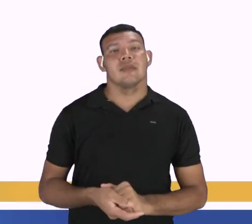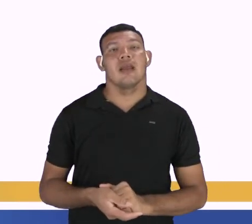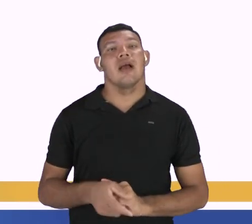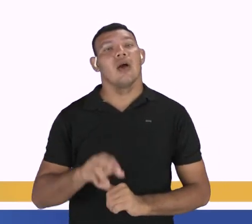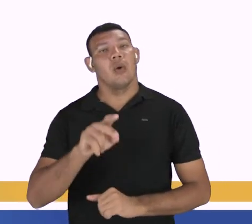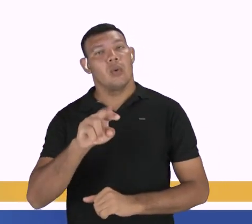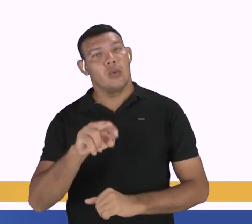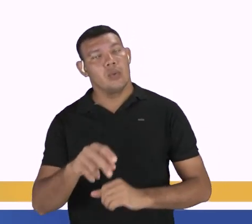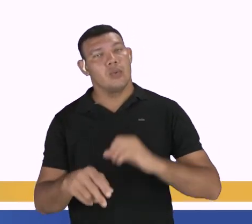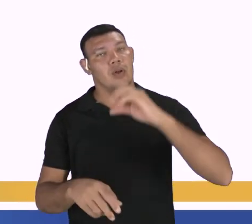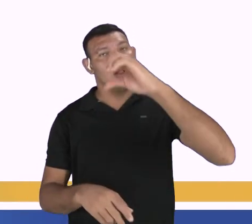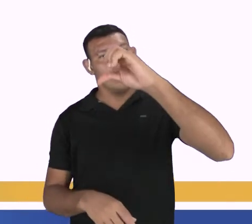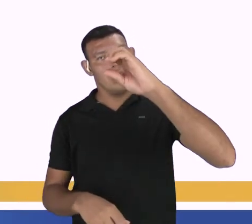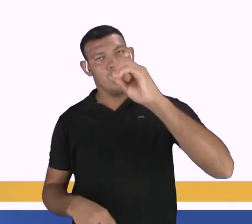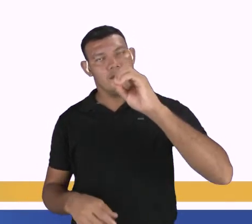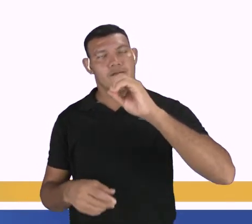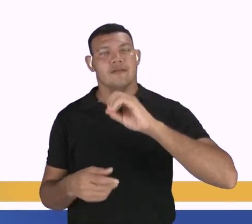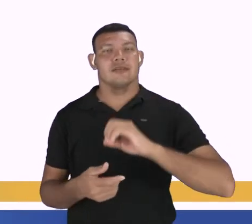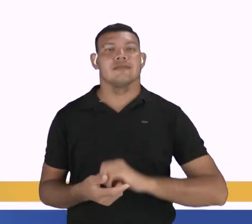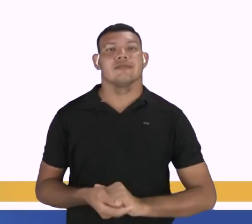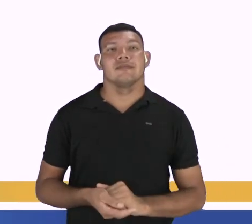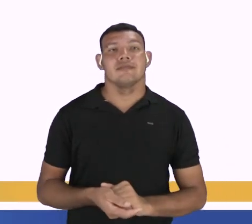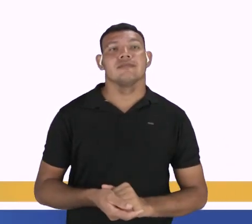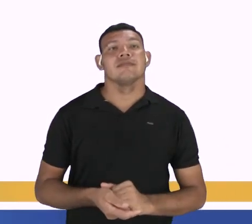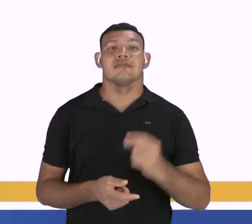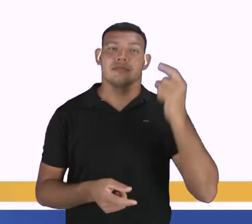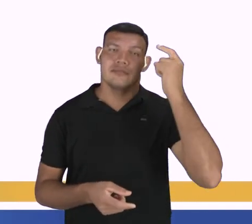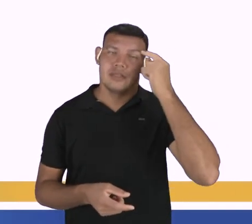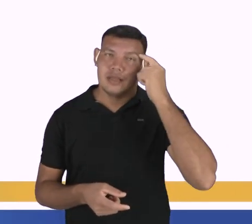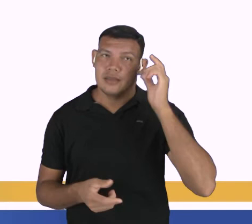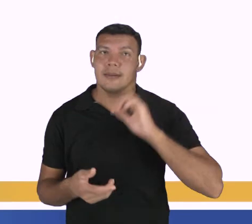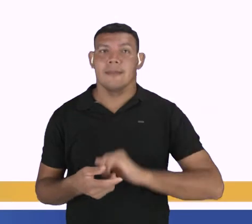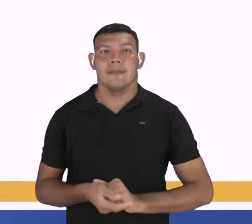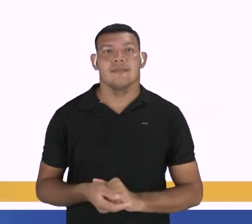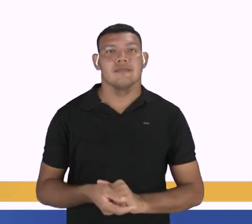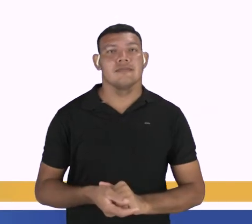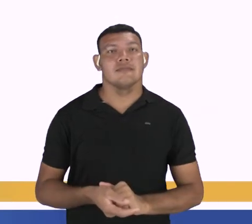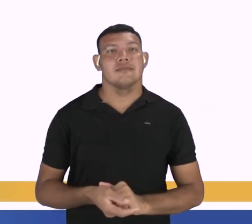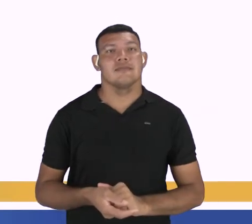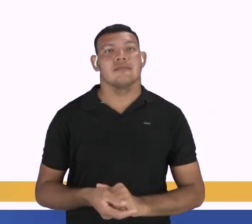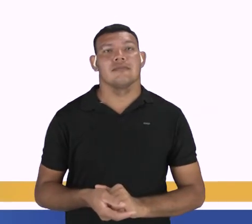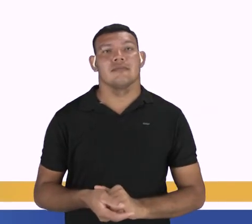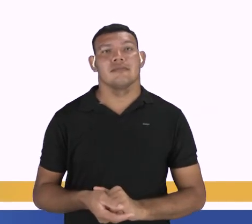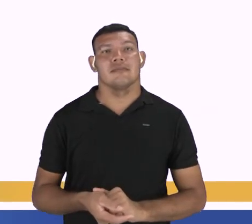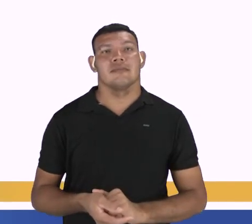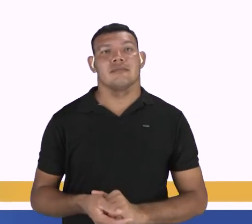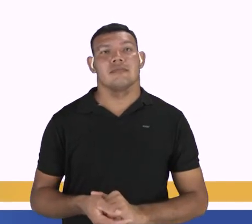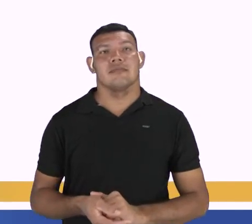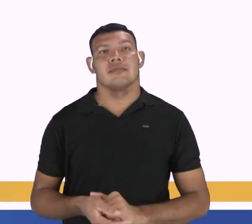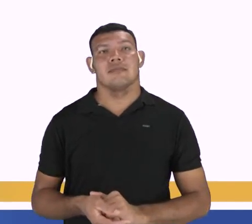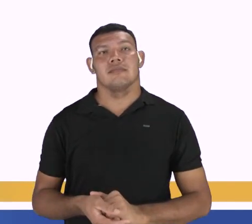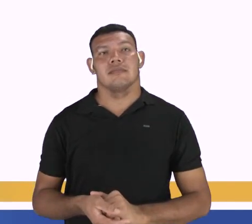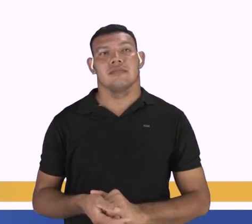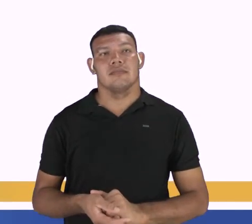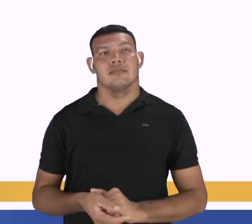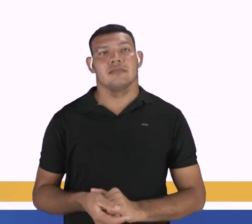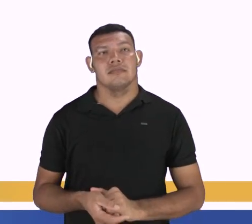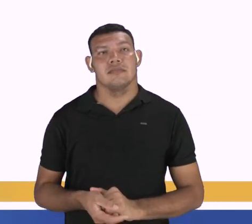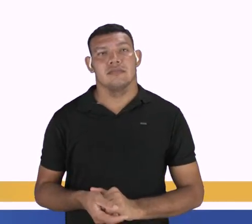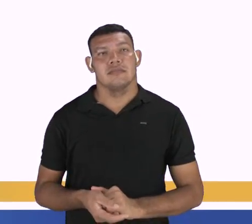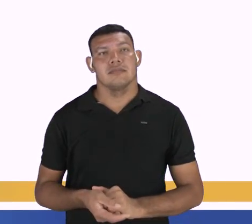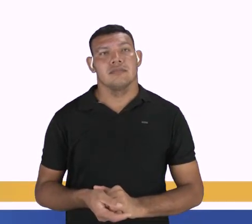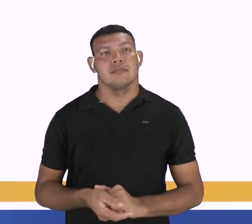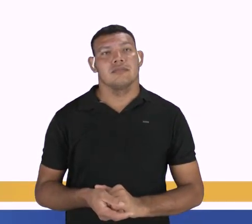ele é um ângulo reto. O mesmo raciocínio vai valer, né, para quando a hora